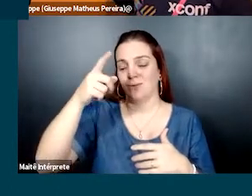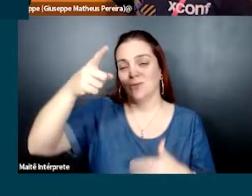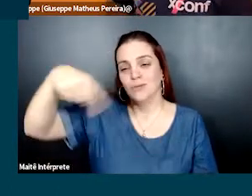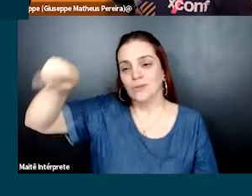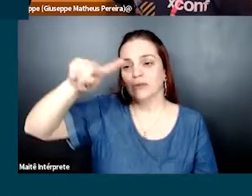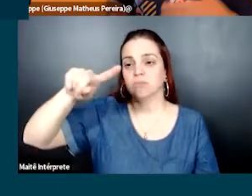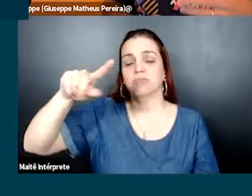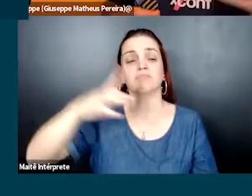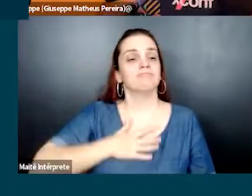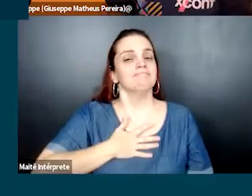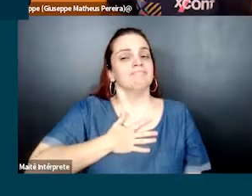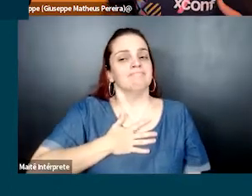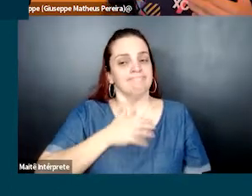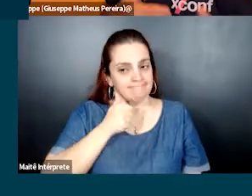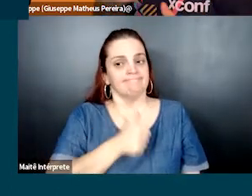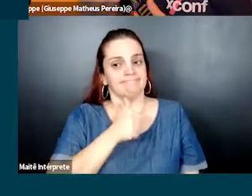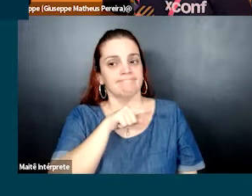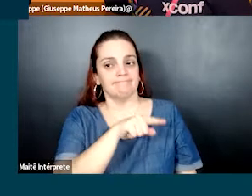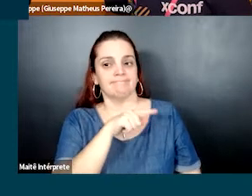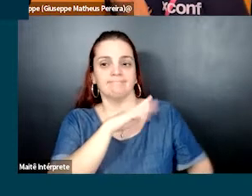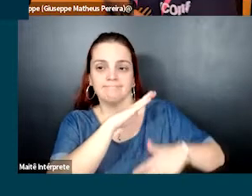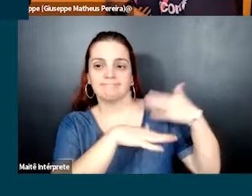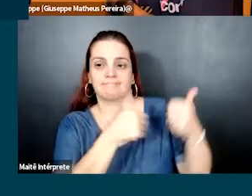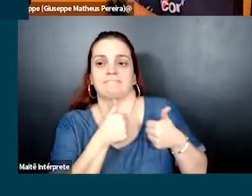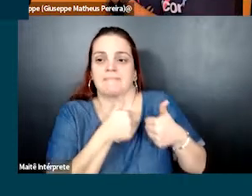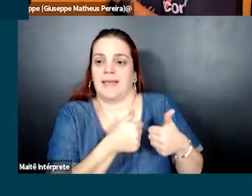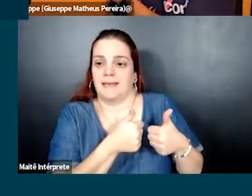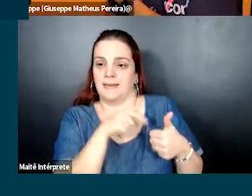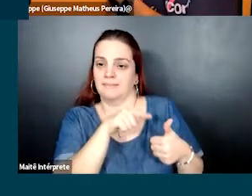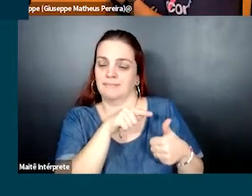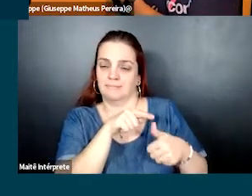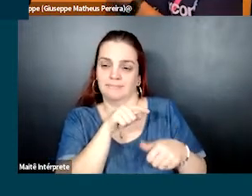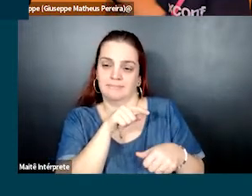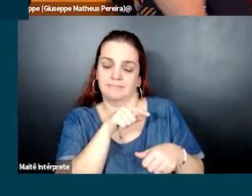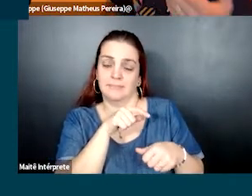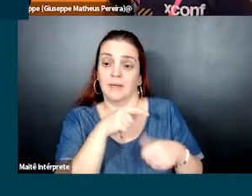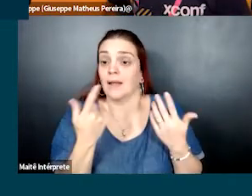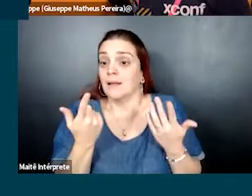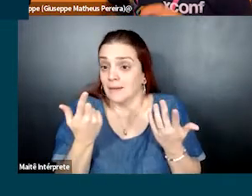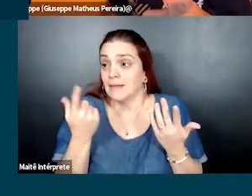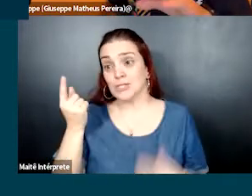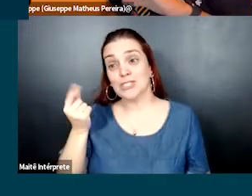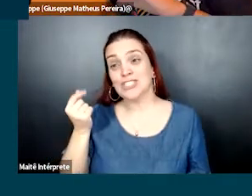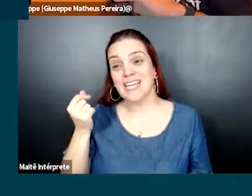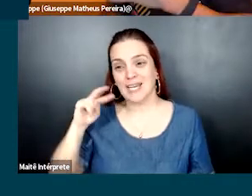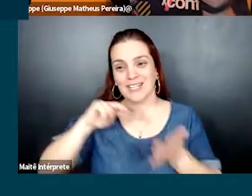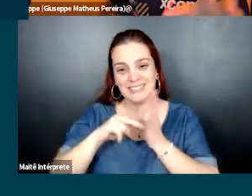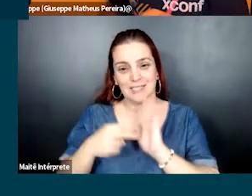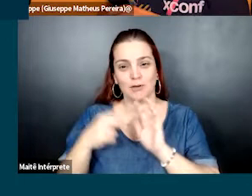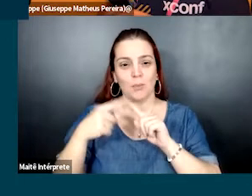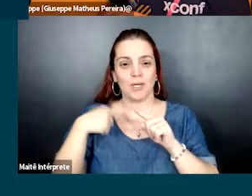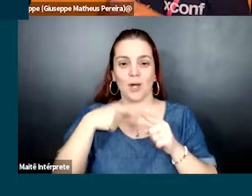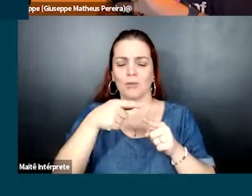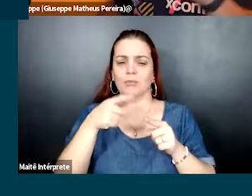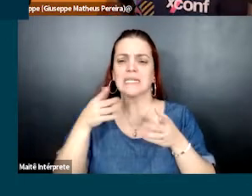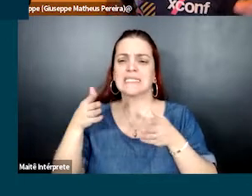finais estarem muito mais satisfeitas porque você tem um lead time menor, inclusive, né? Então, isso é dinheiro. Por que eu não botei uma estrada